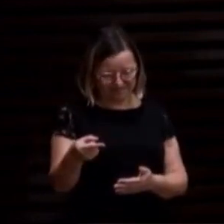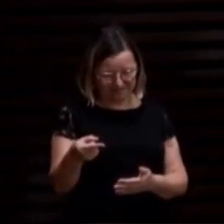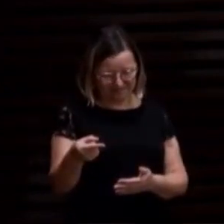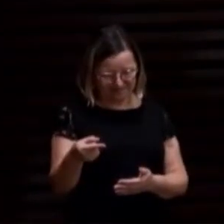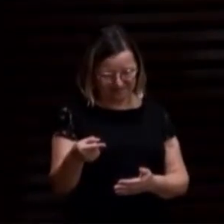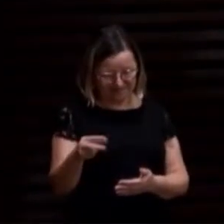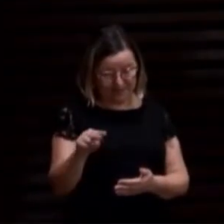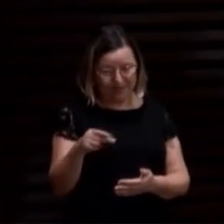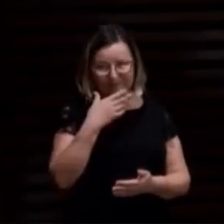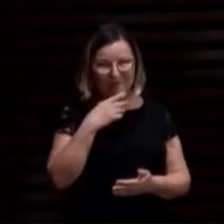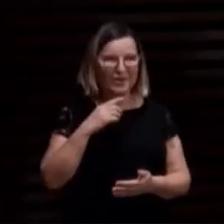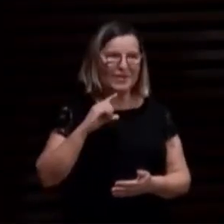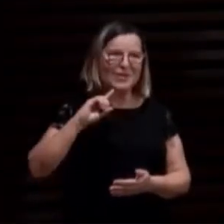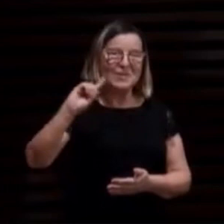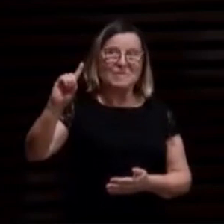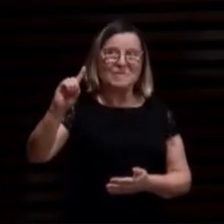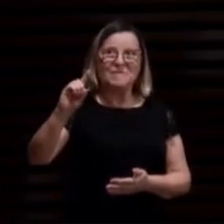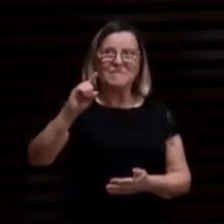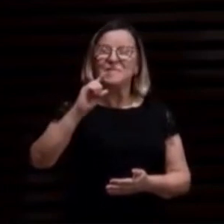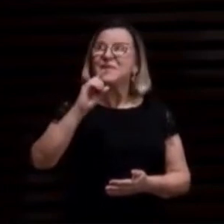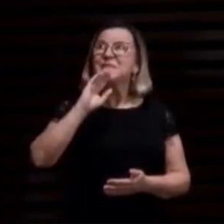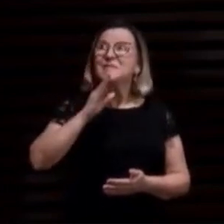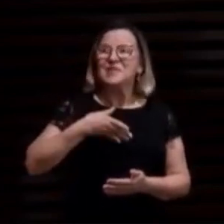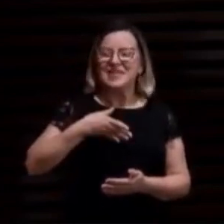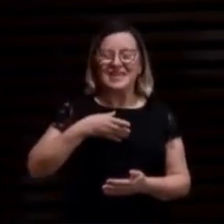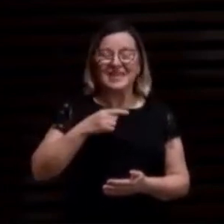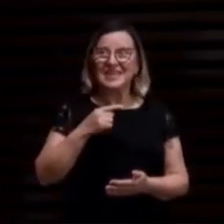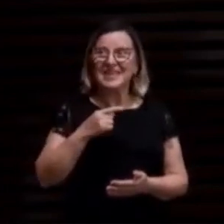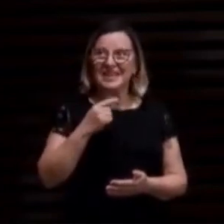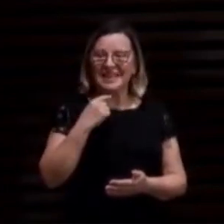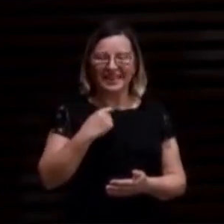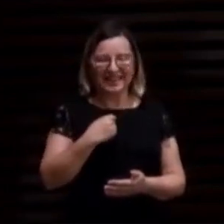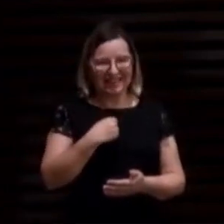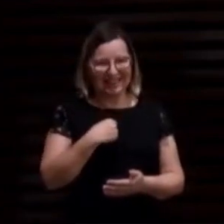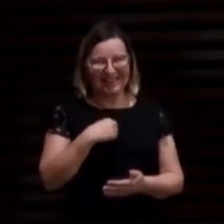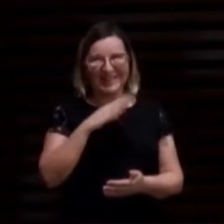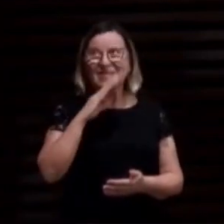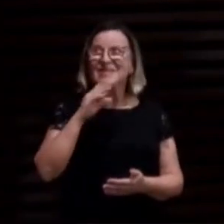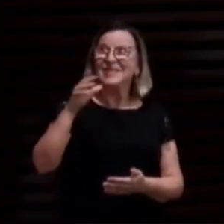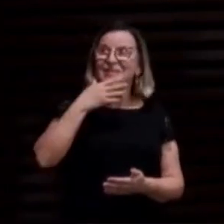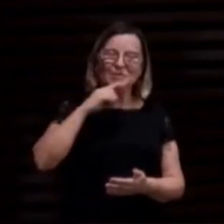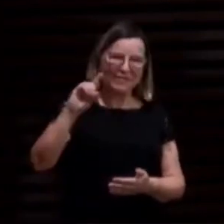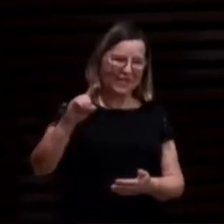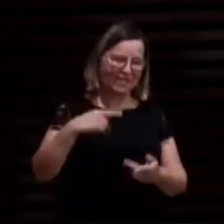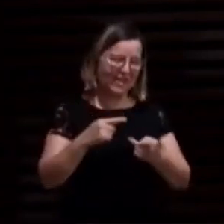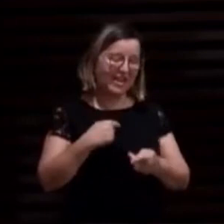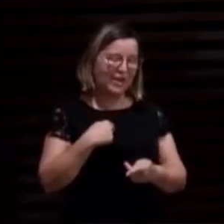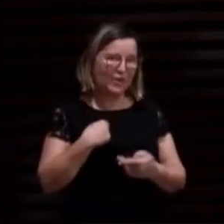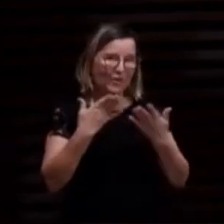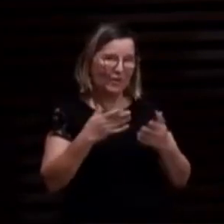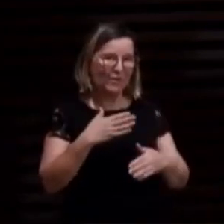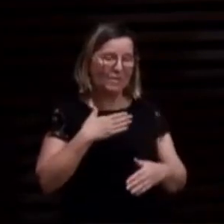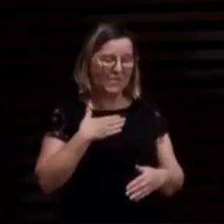E assim como o Pai me conhece a mim, e eu conheço o Pai, ele diz: eu dou a minha vida